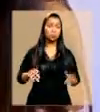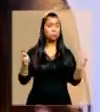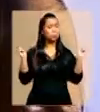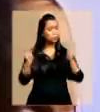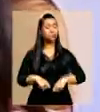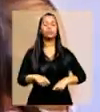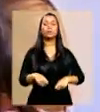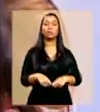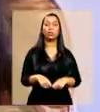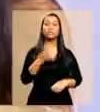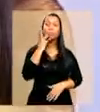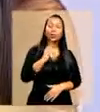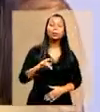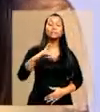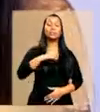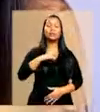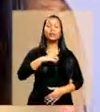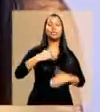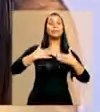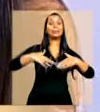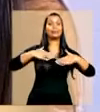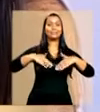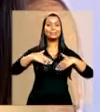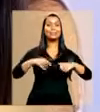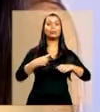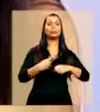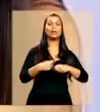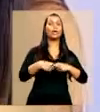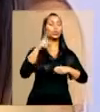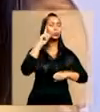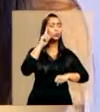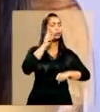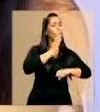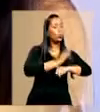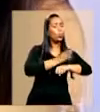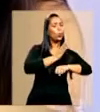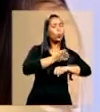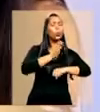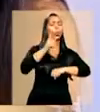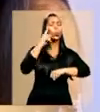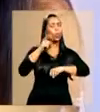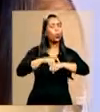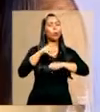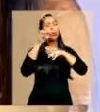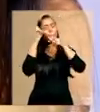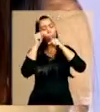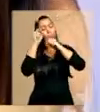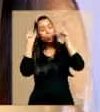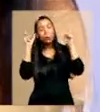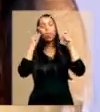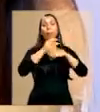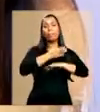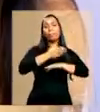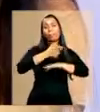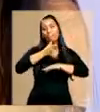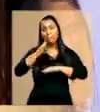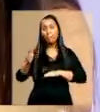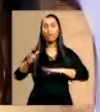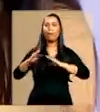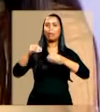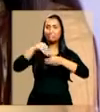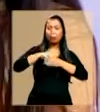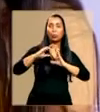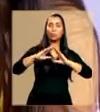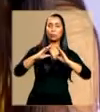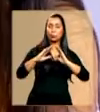É suficiente para que a criança tenha esse descanso daquela rotina de horário para acordar todos os dias e seguir toda a rotina de dentro de